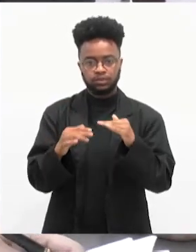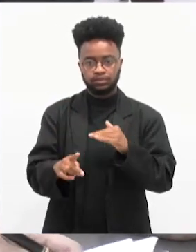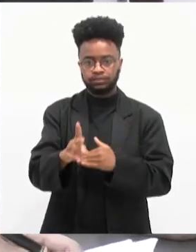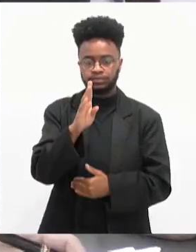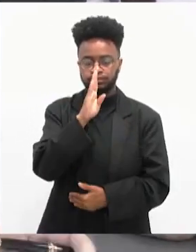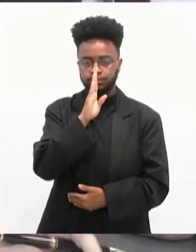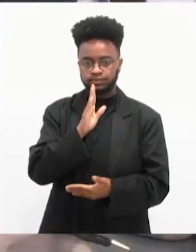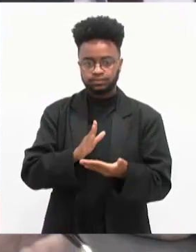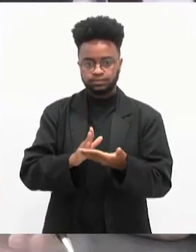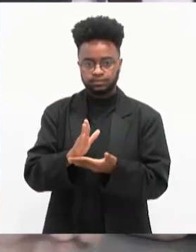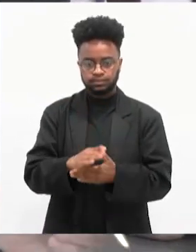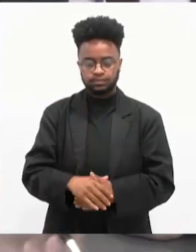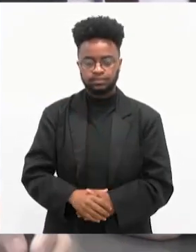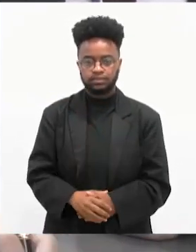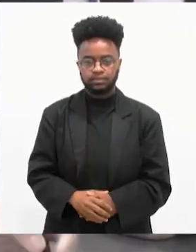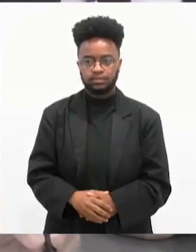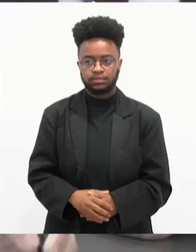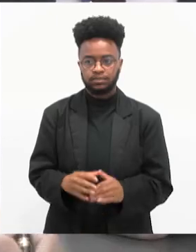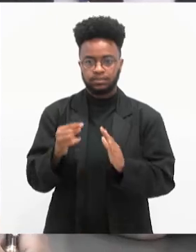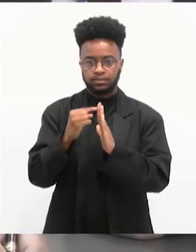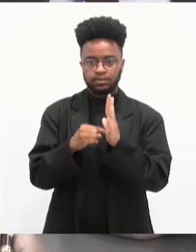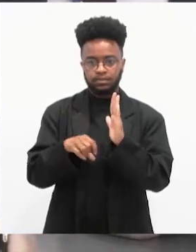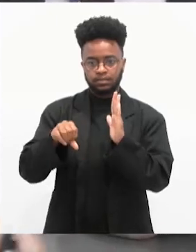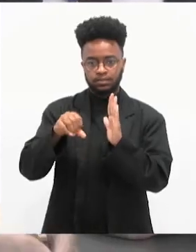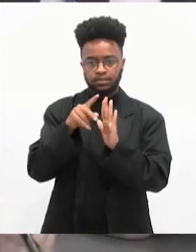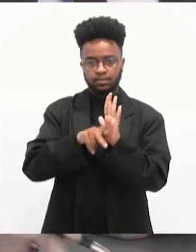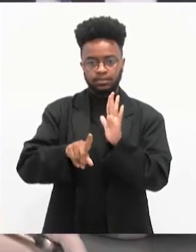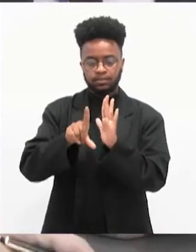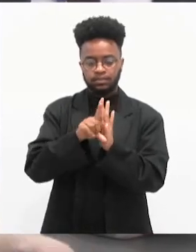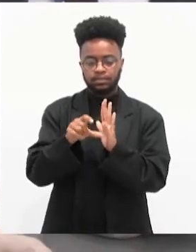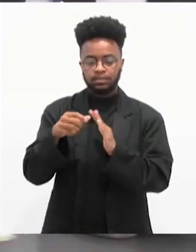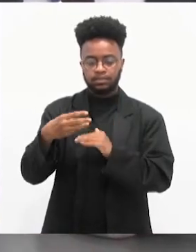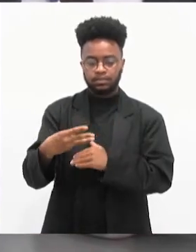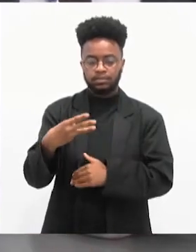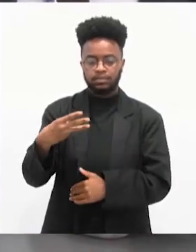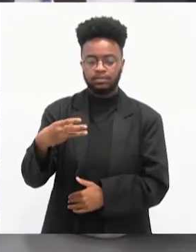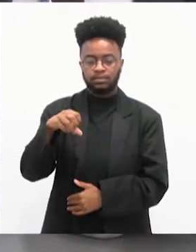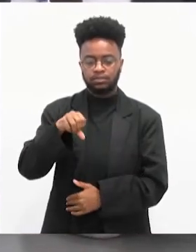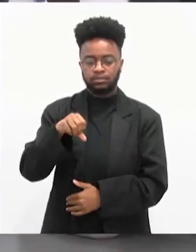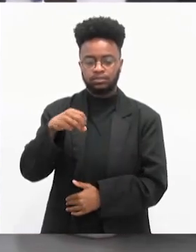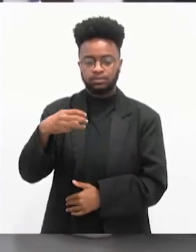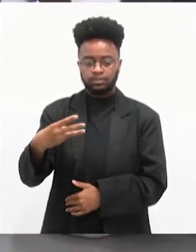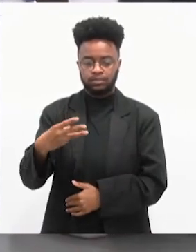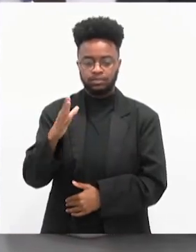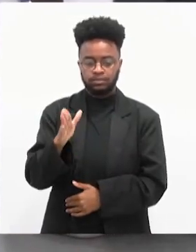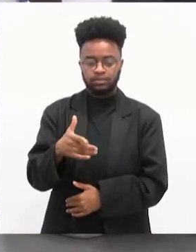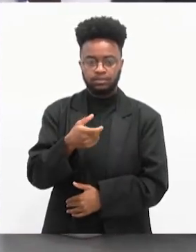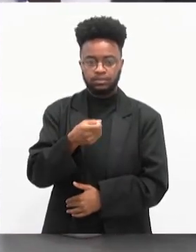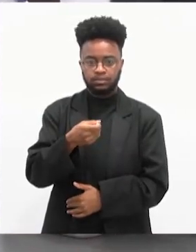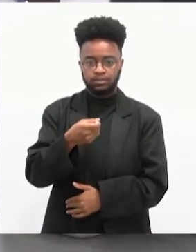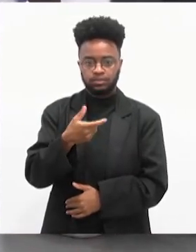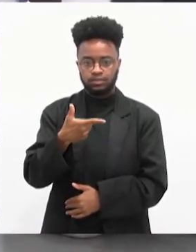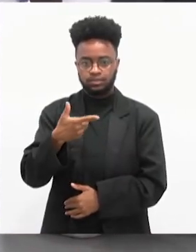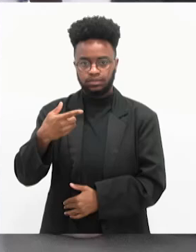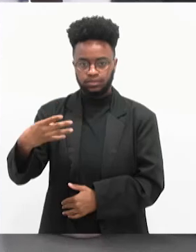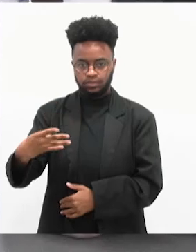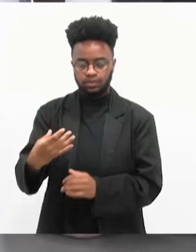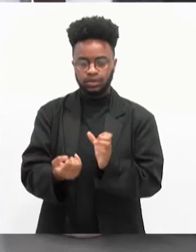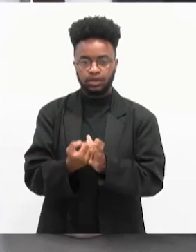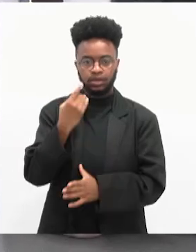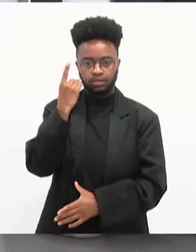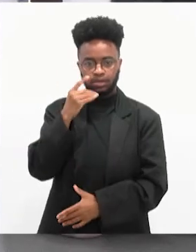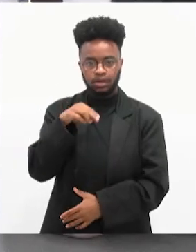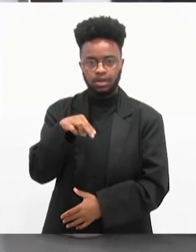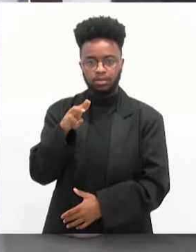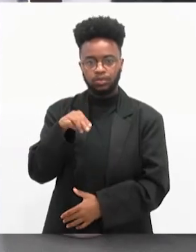estão. Aprovado. Item 9, o projeto de lei número 3.393 de 2024, de autoria do deputado Munir Neto, que